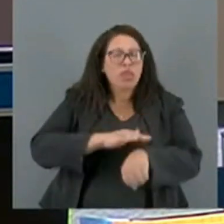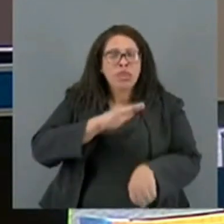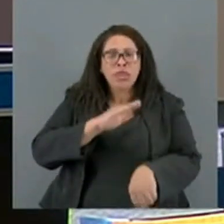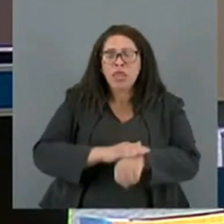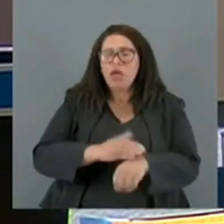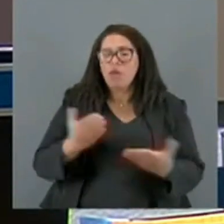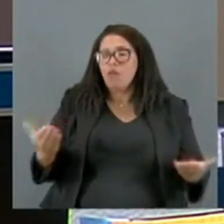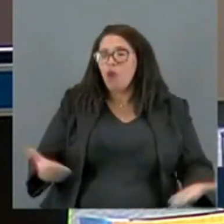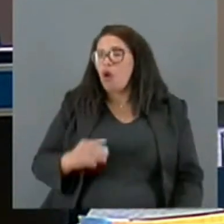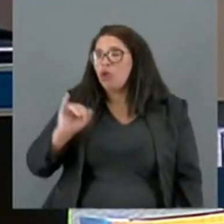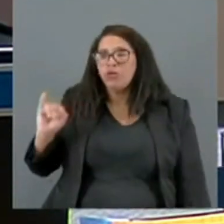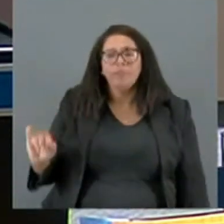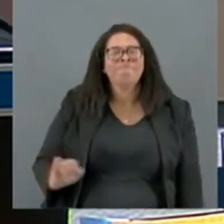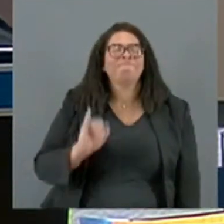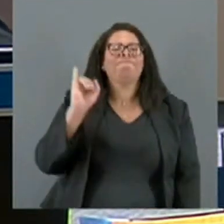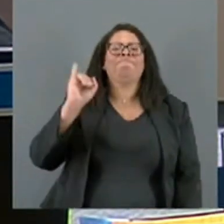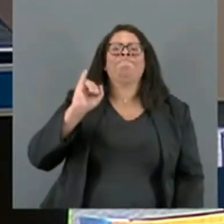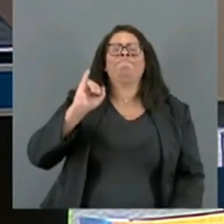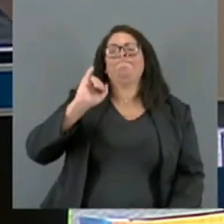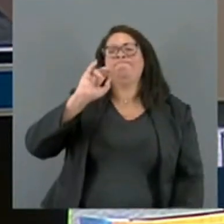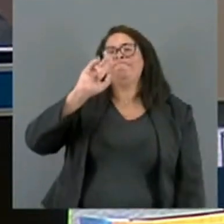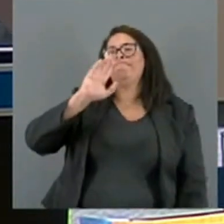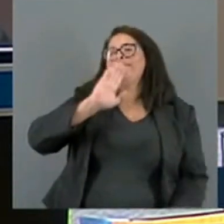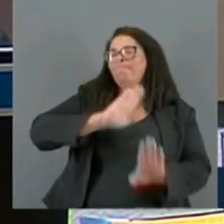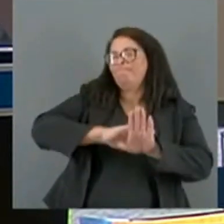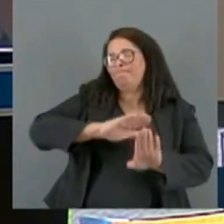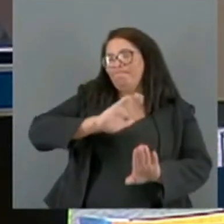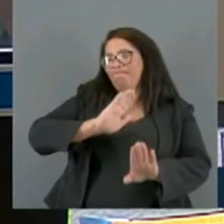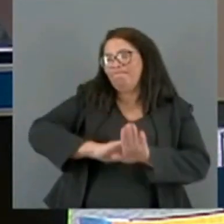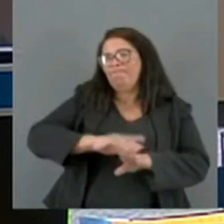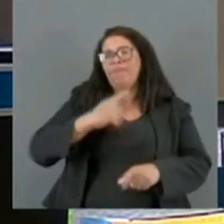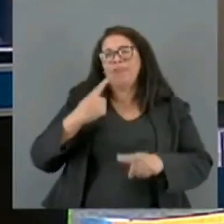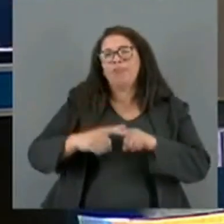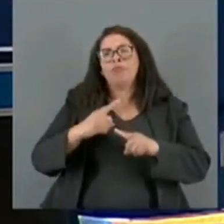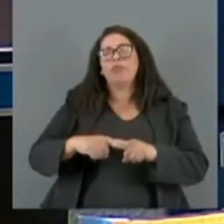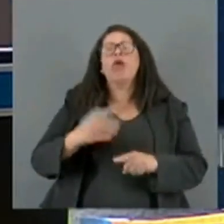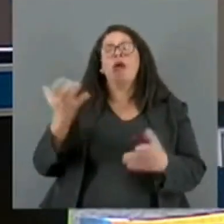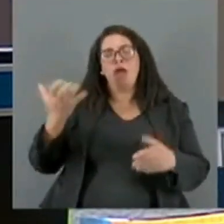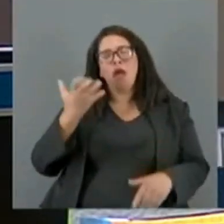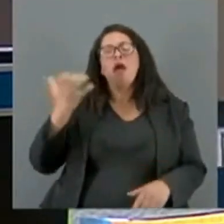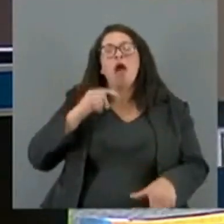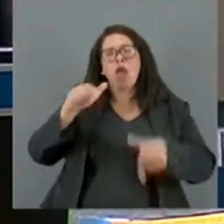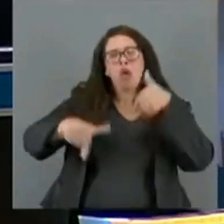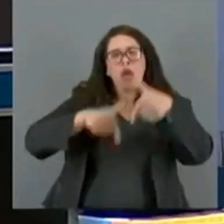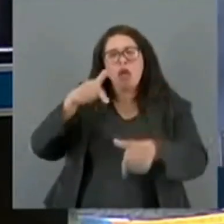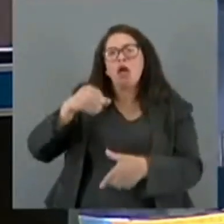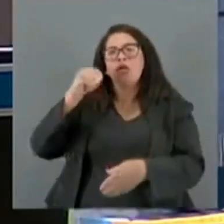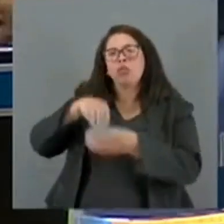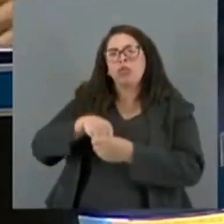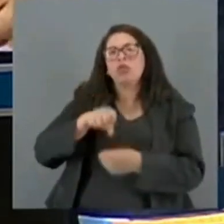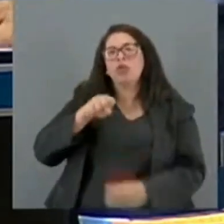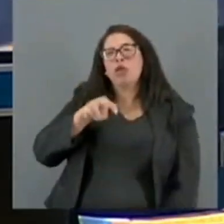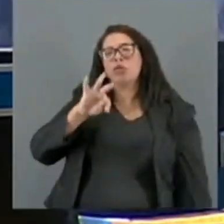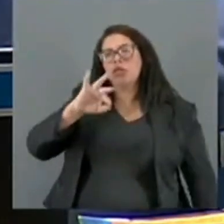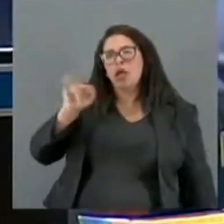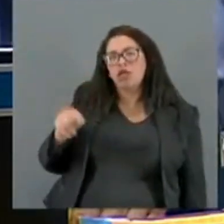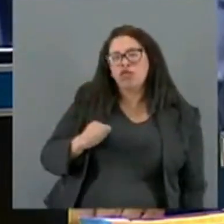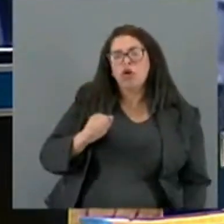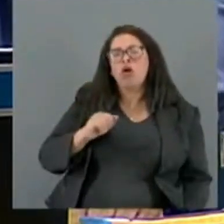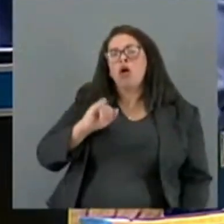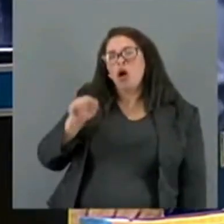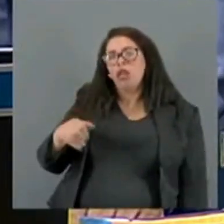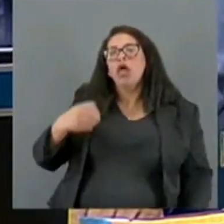deveras relevante para mim, pois, para alçar a Corte da Cidadania, dependo do